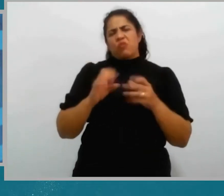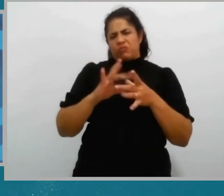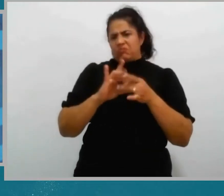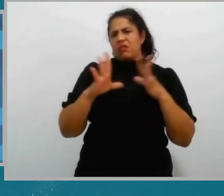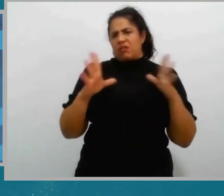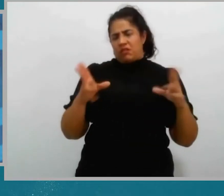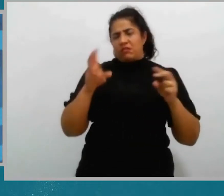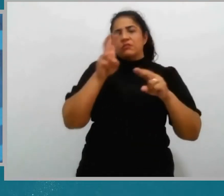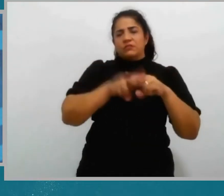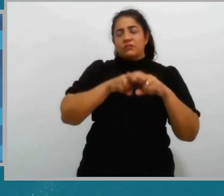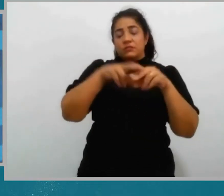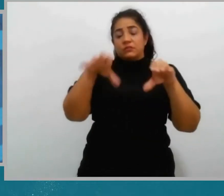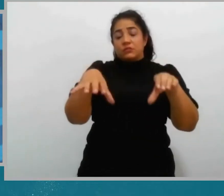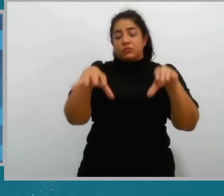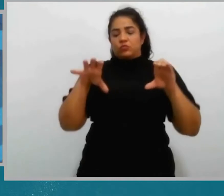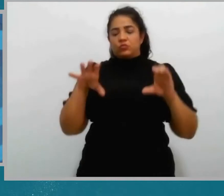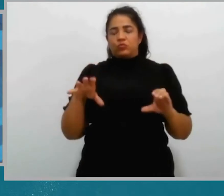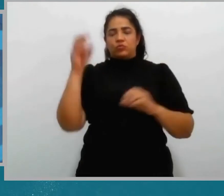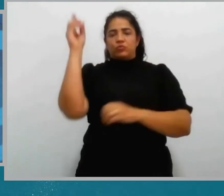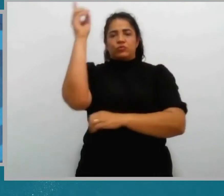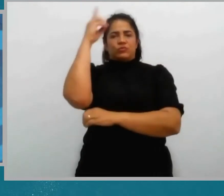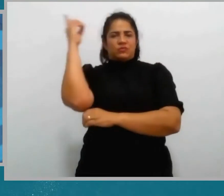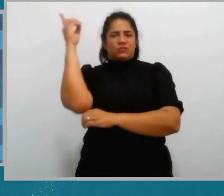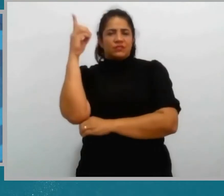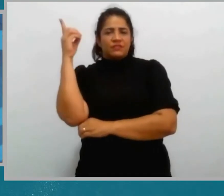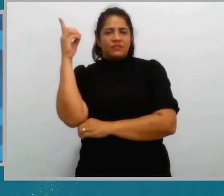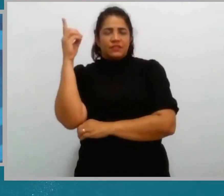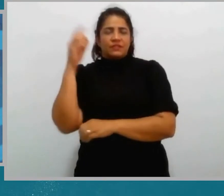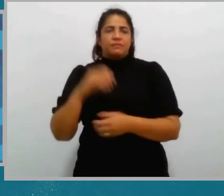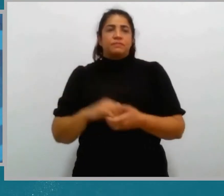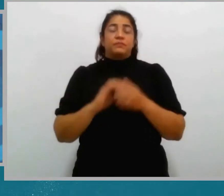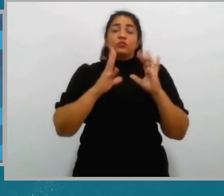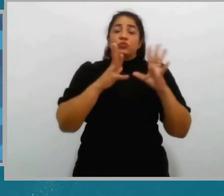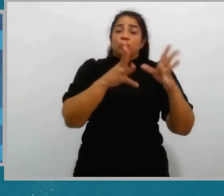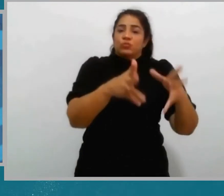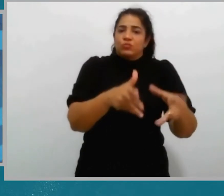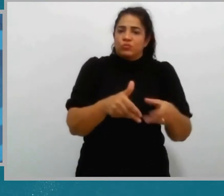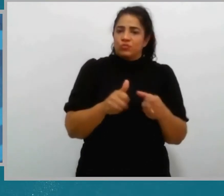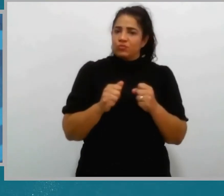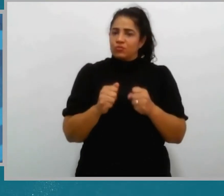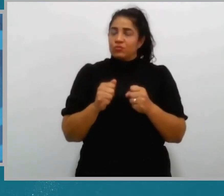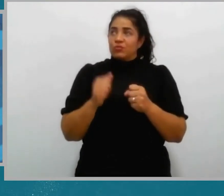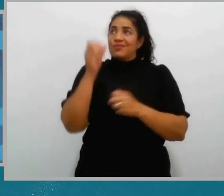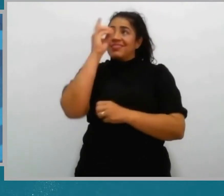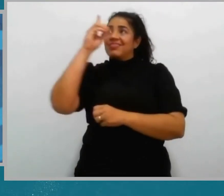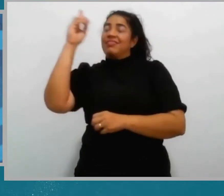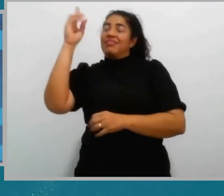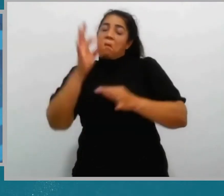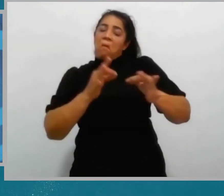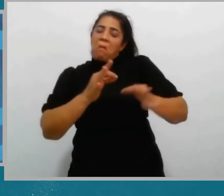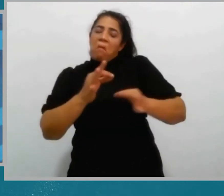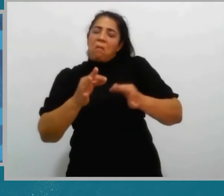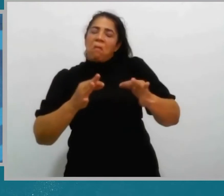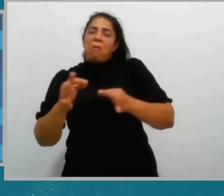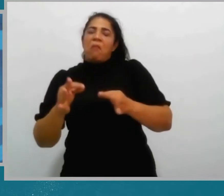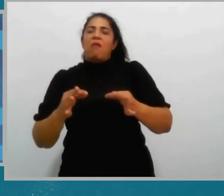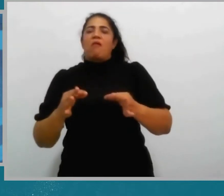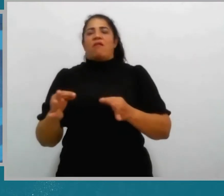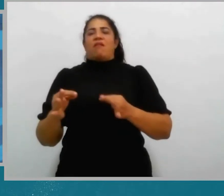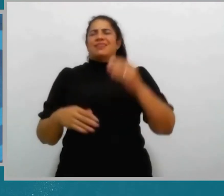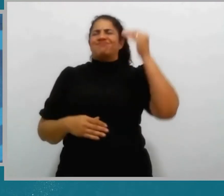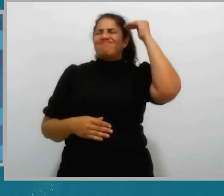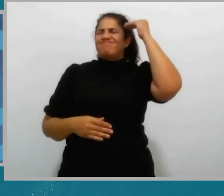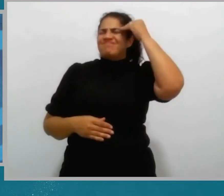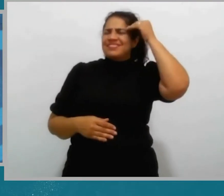Nada disso é por acaso. Tudo é planejado por Deus. Deus sabe